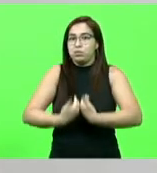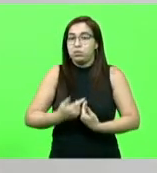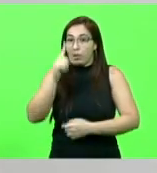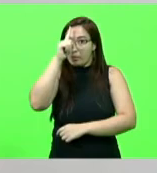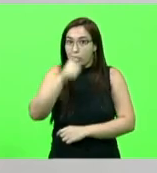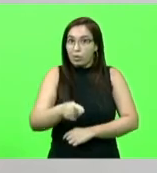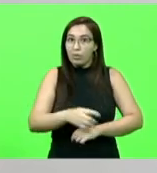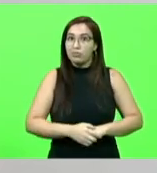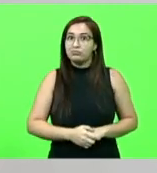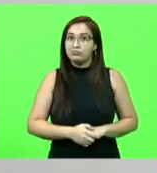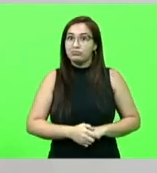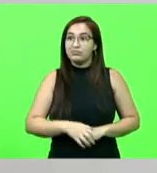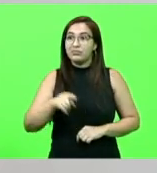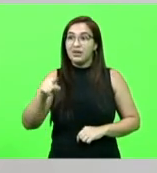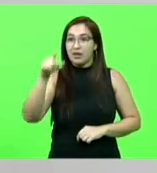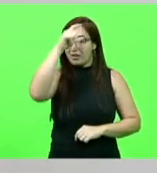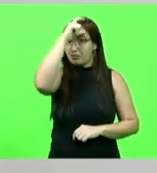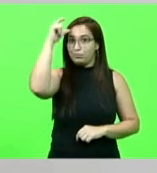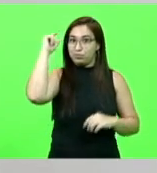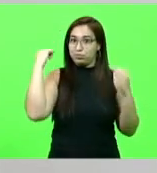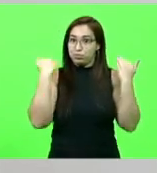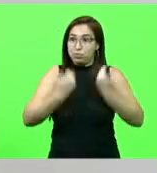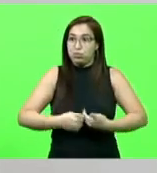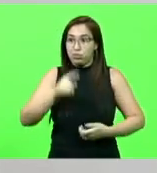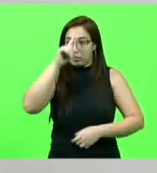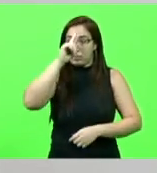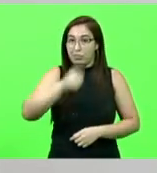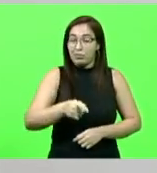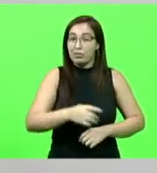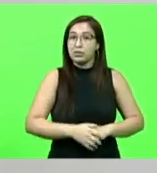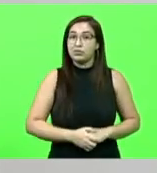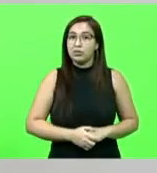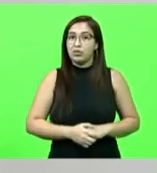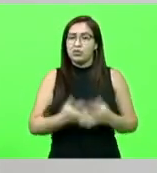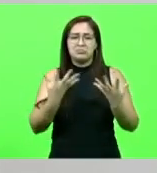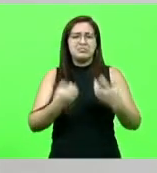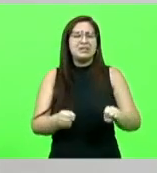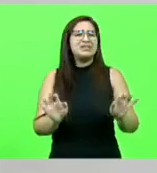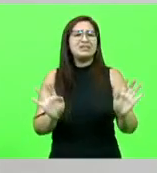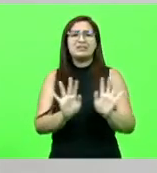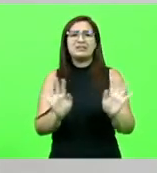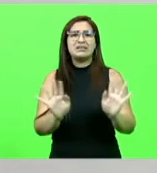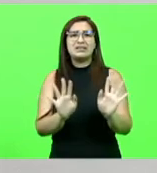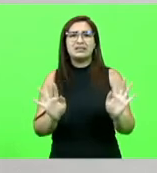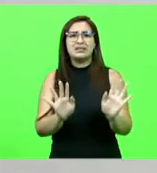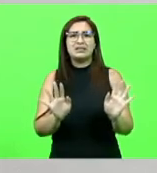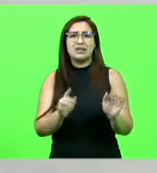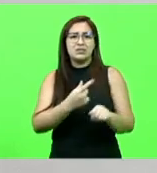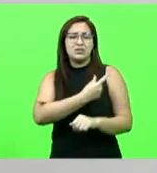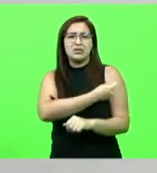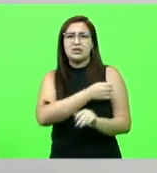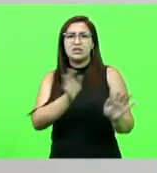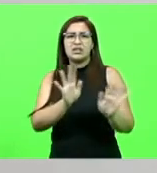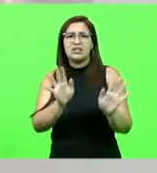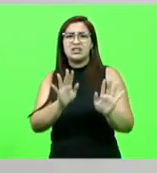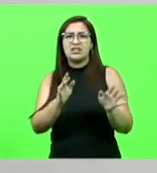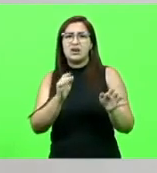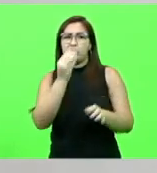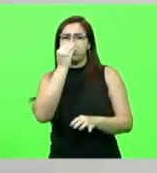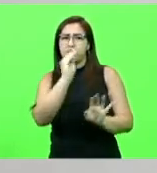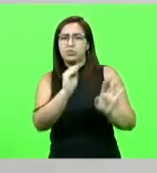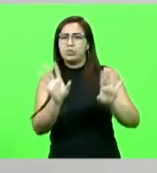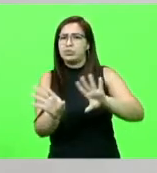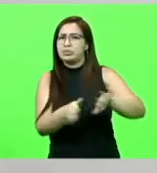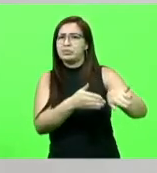Lewandowski mandou. Simplesmente decide. Não aceitem mais sobre vacina. Simplesmente isso.